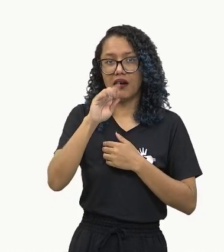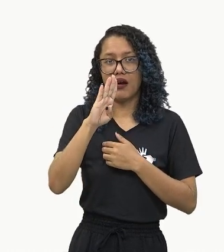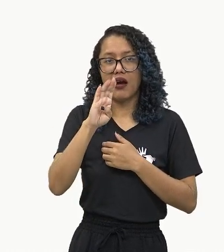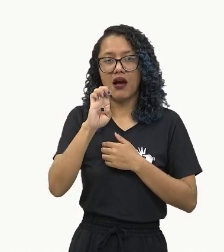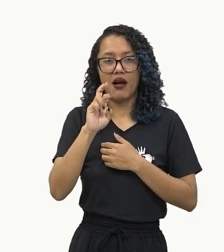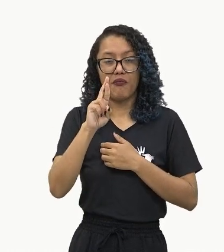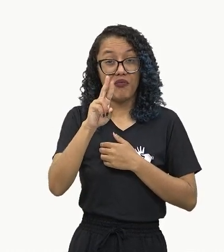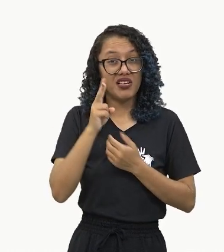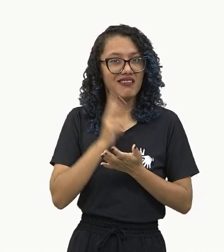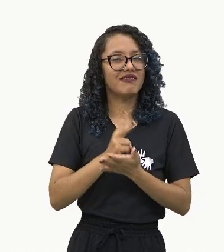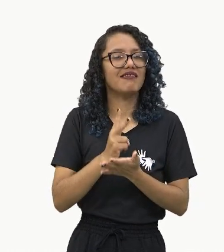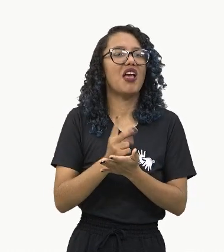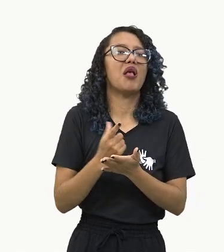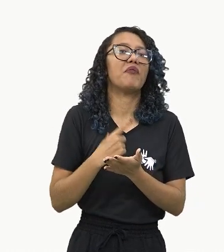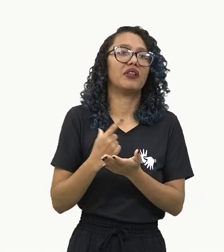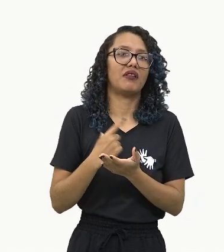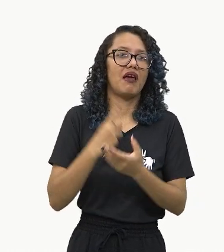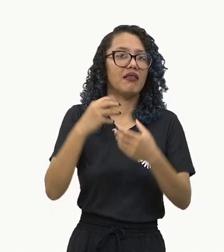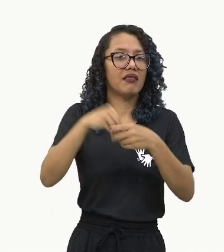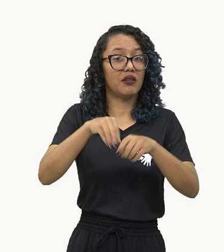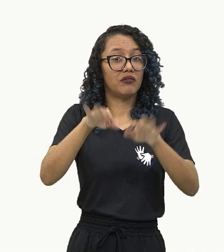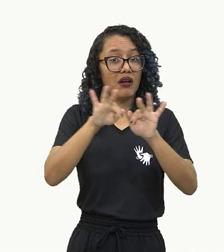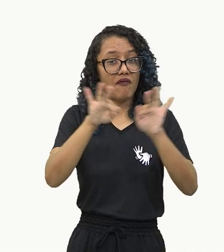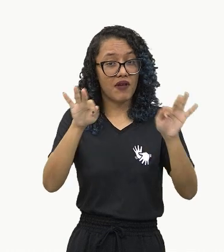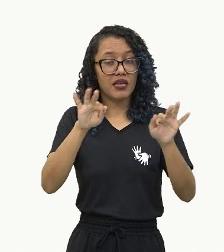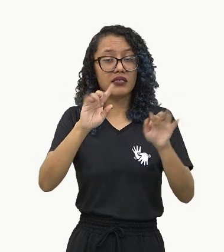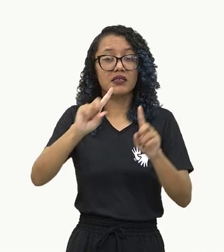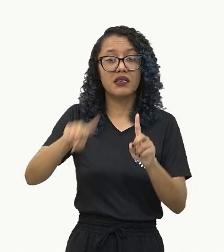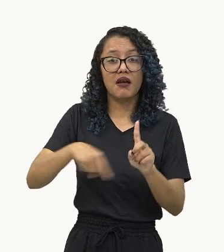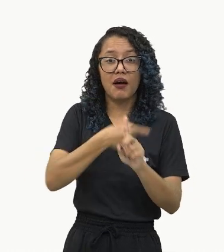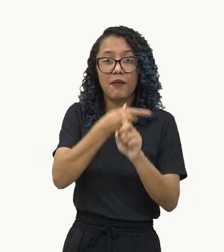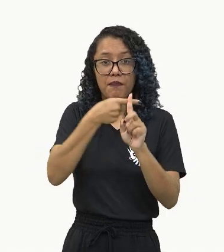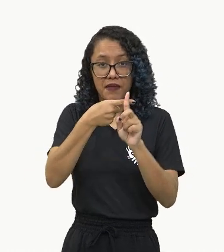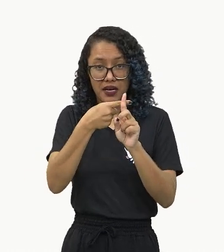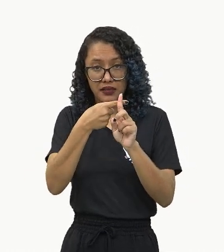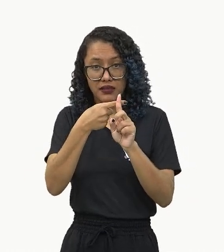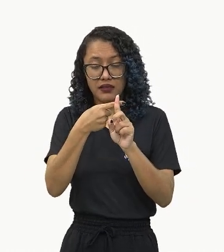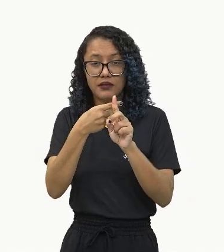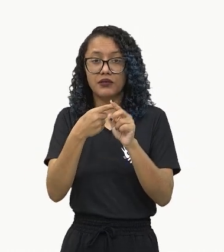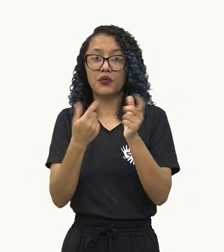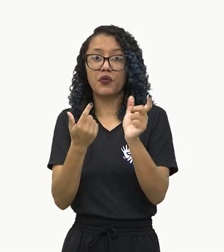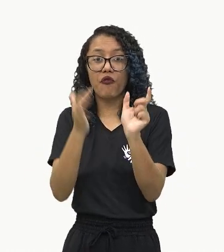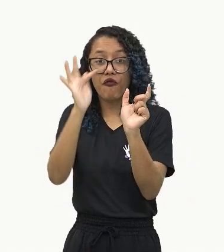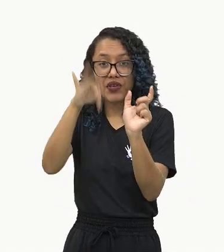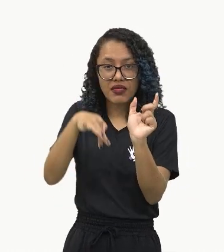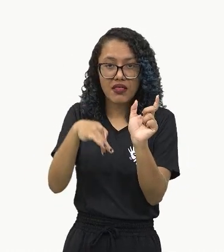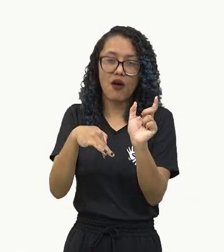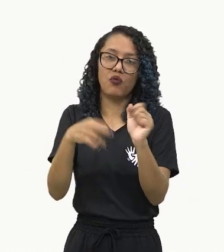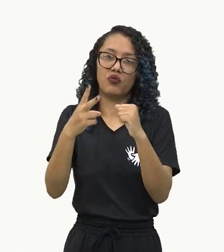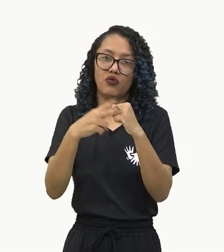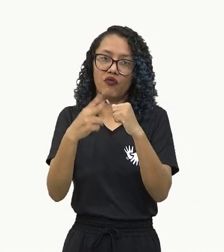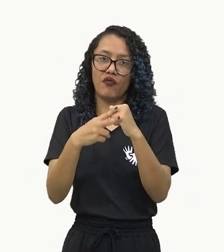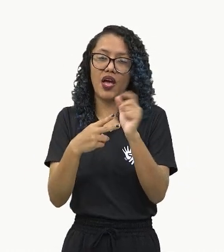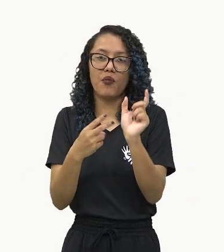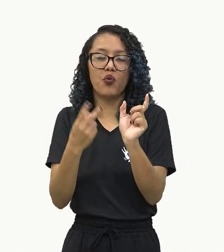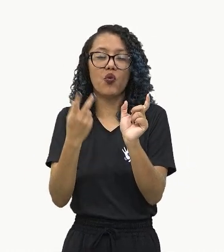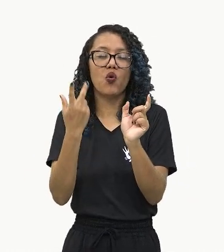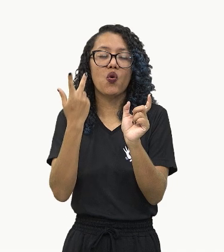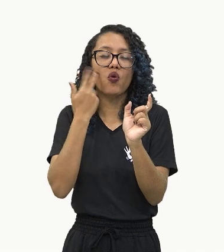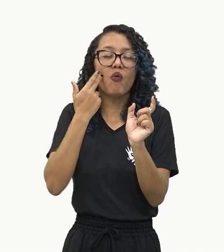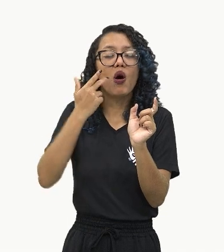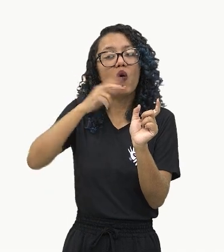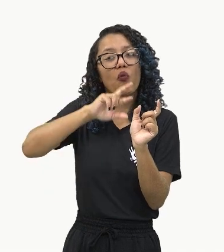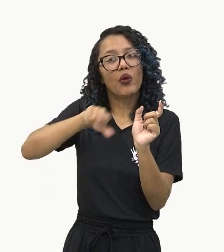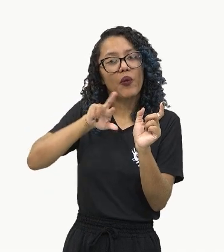O haber, e el particípio irregular de verbos que denotam a ação, seja estes regulares